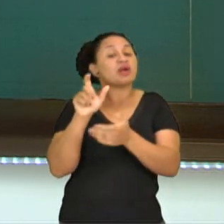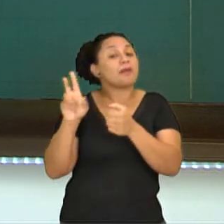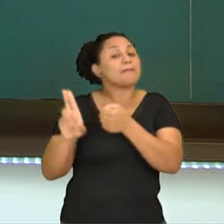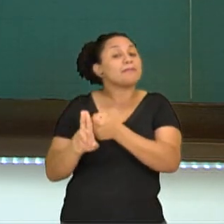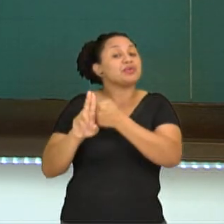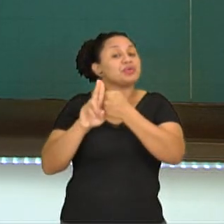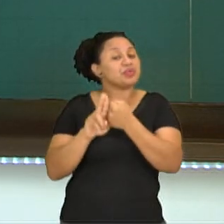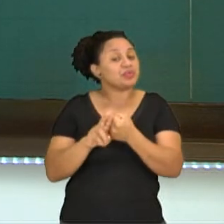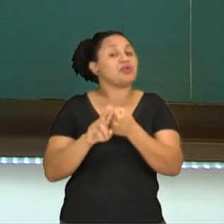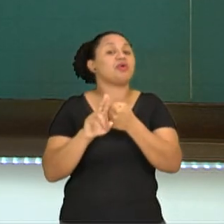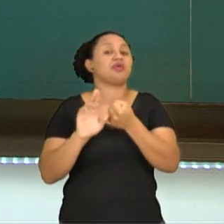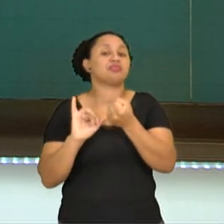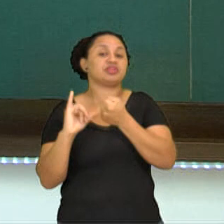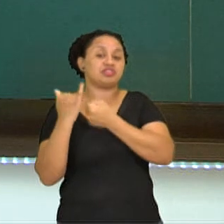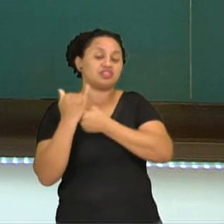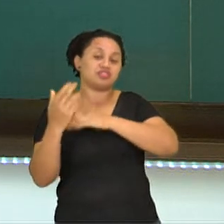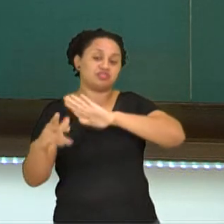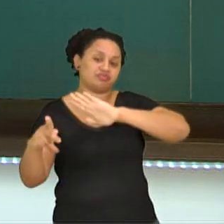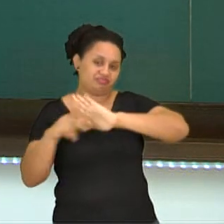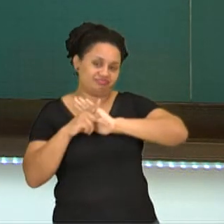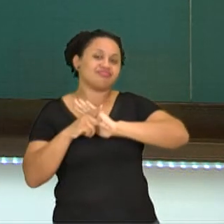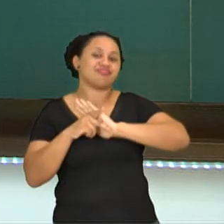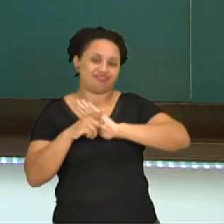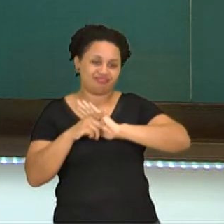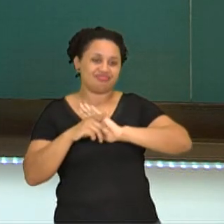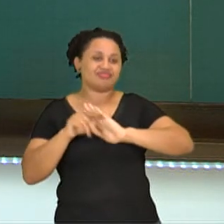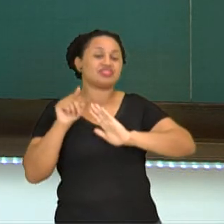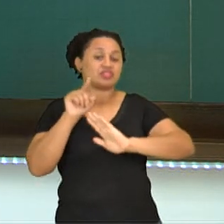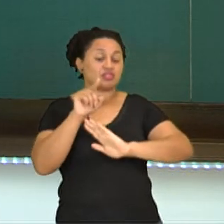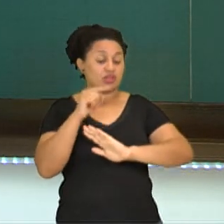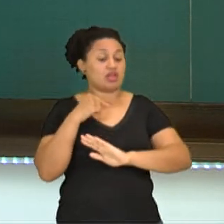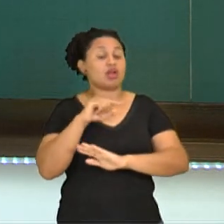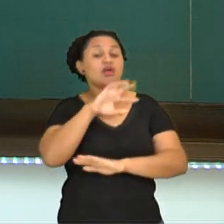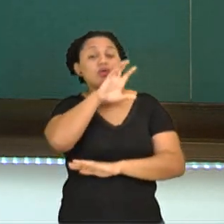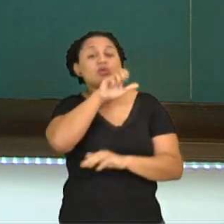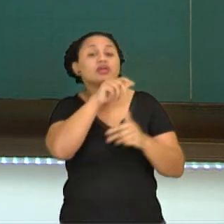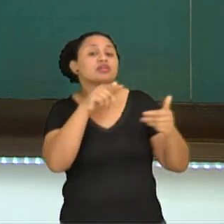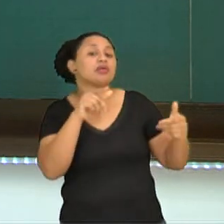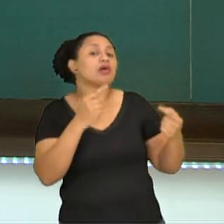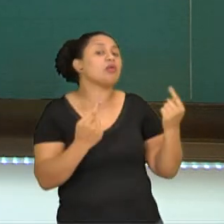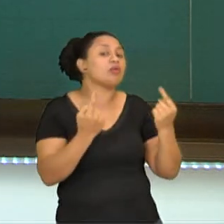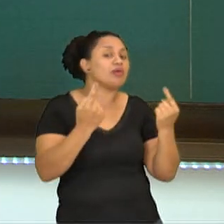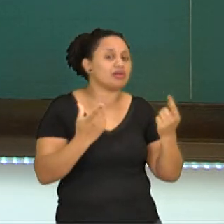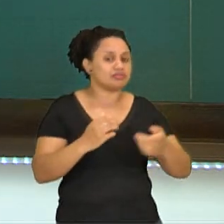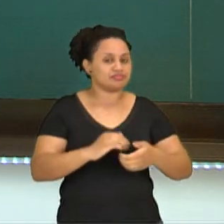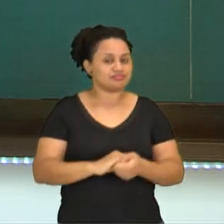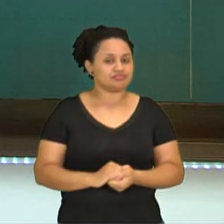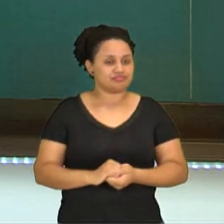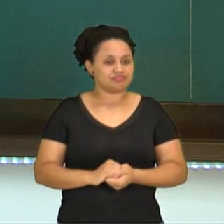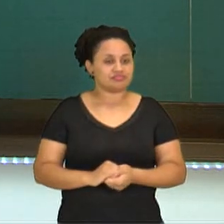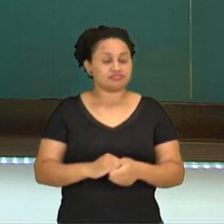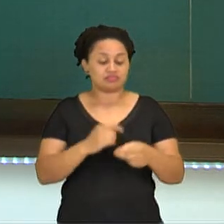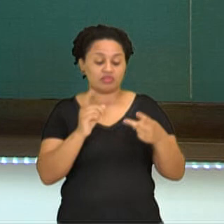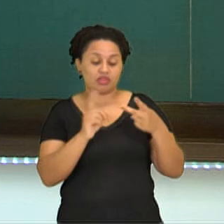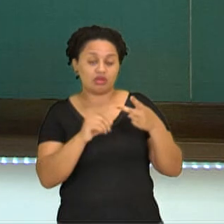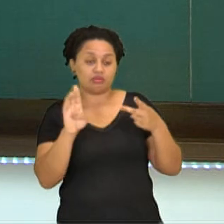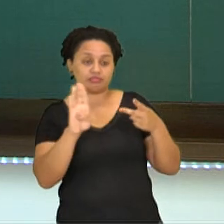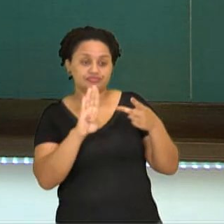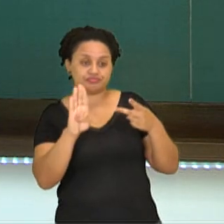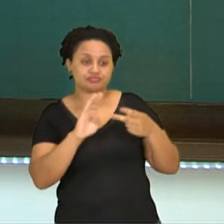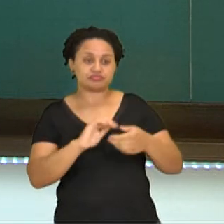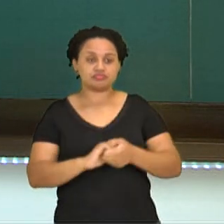pronome possessivo adjetivo referente ao animal, ok? Letra B.